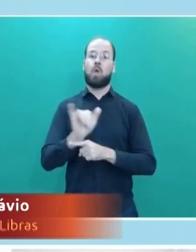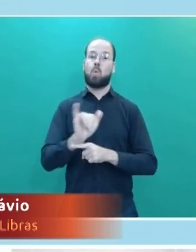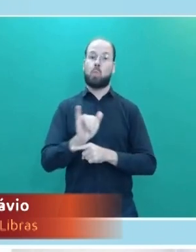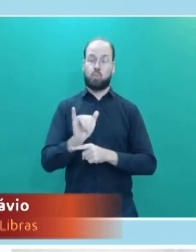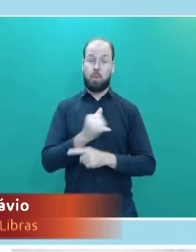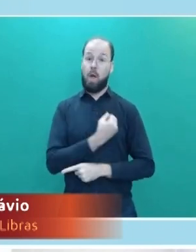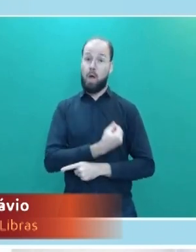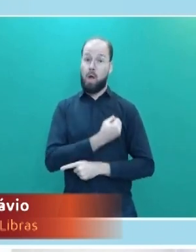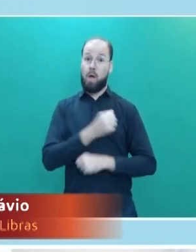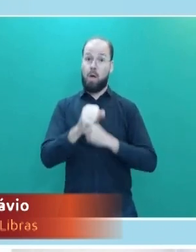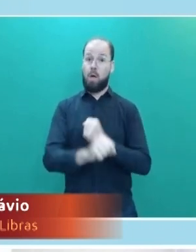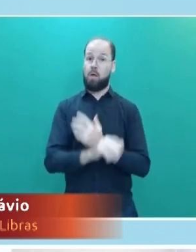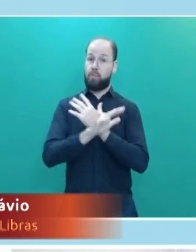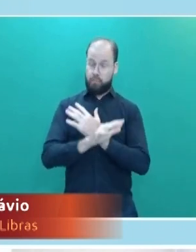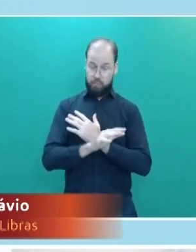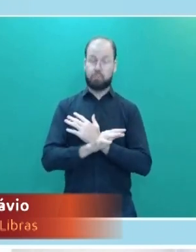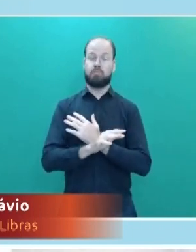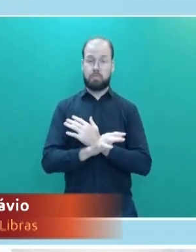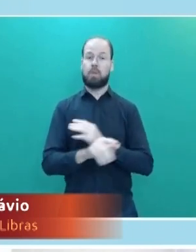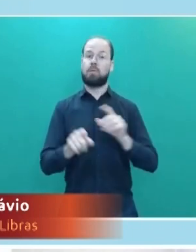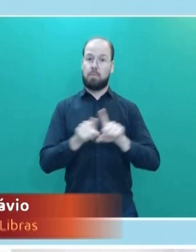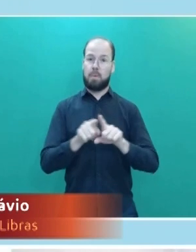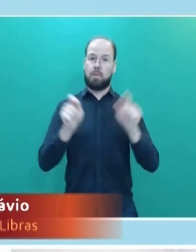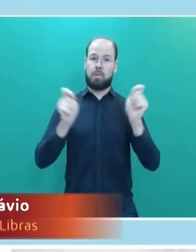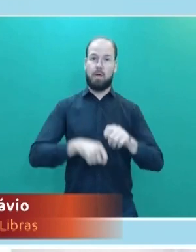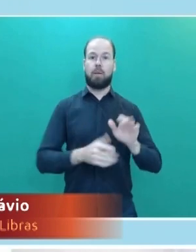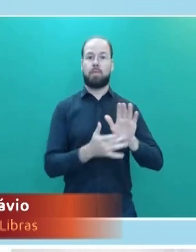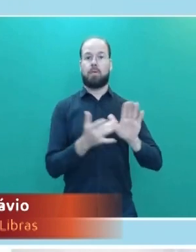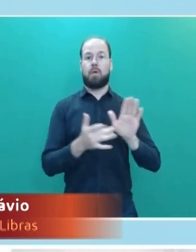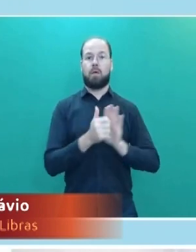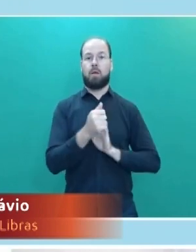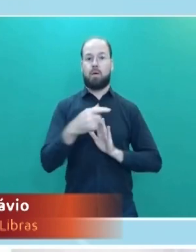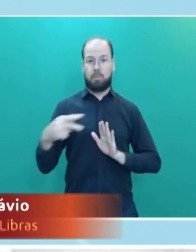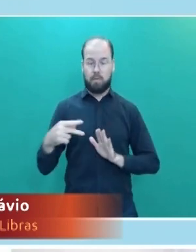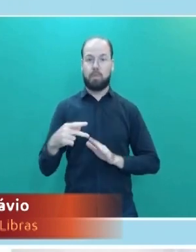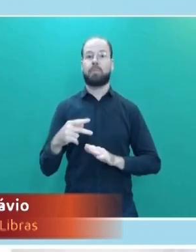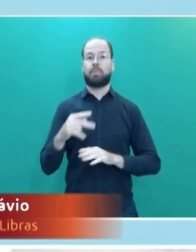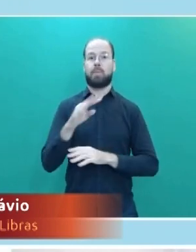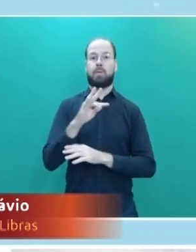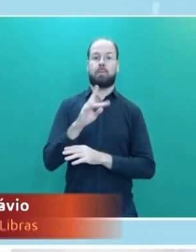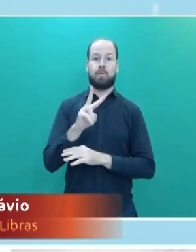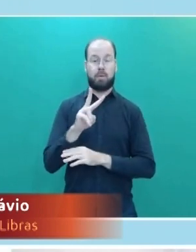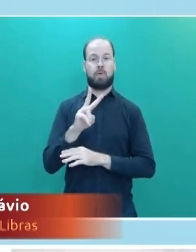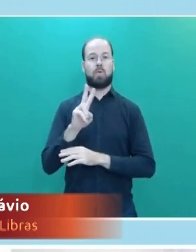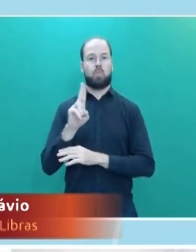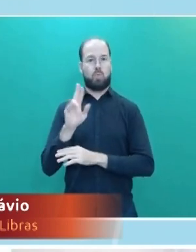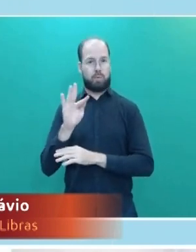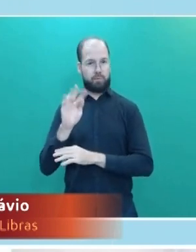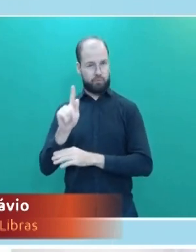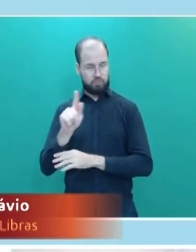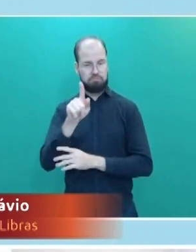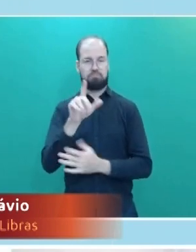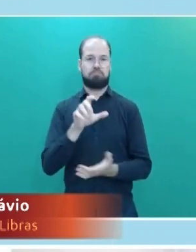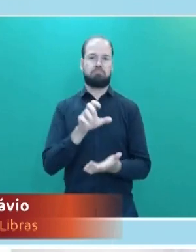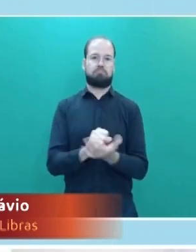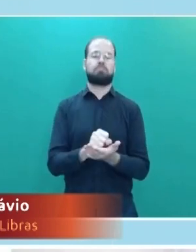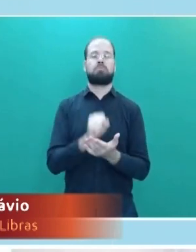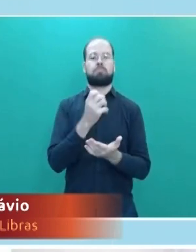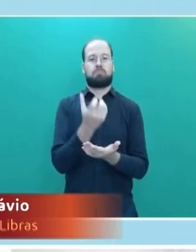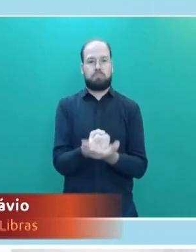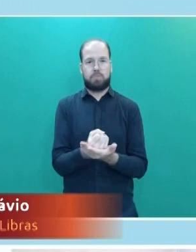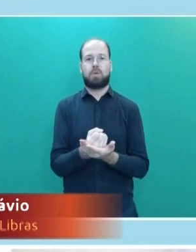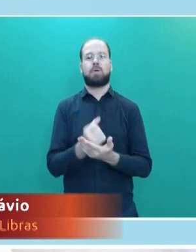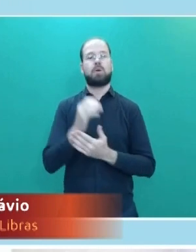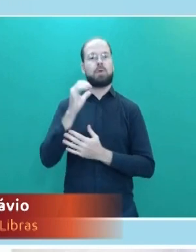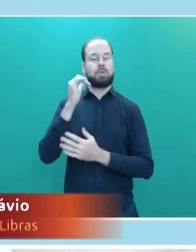vivo e simultânea, e também no aplicativo da TV UFG, que você baixa gratuitamente em celulares com modelo Android.